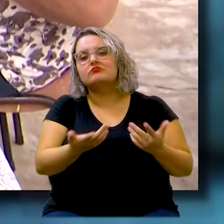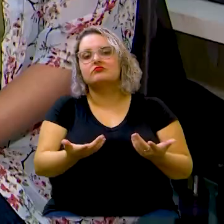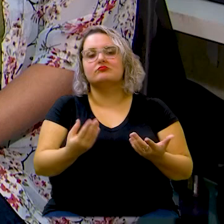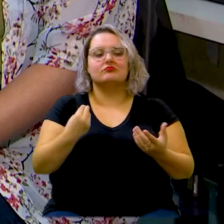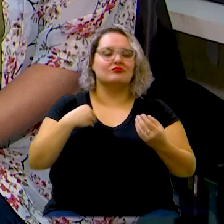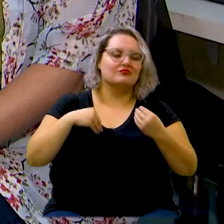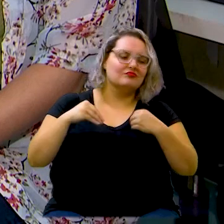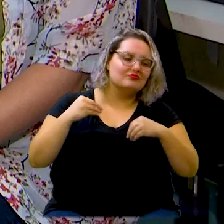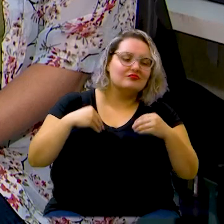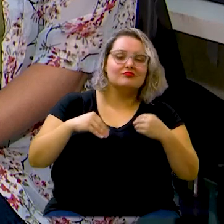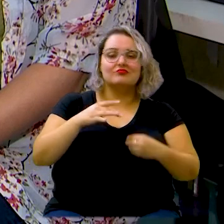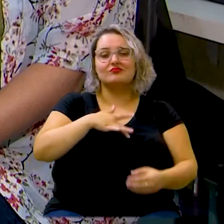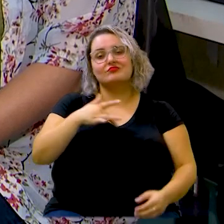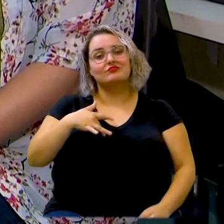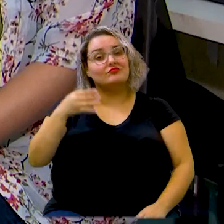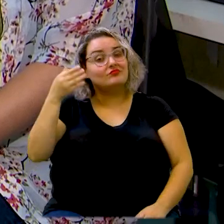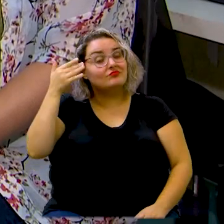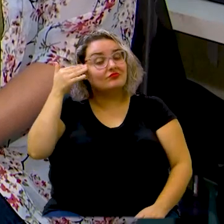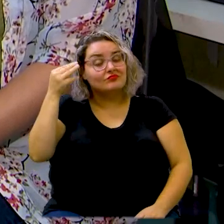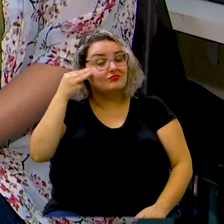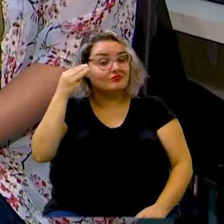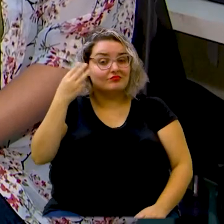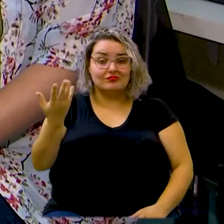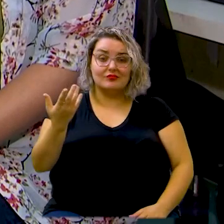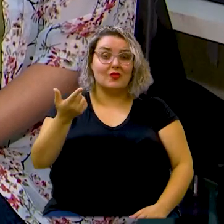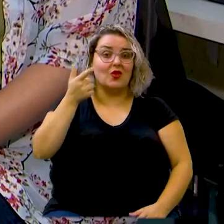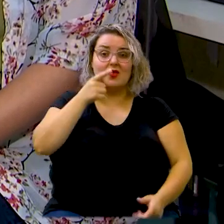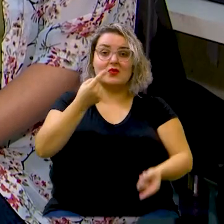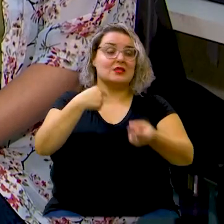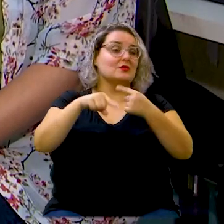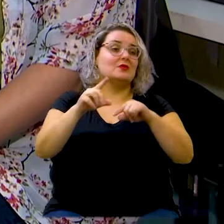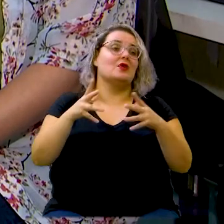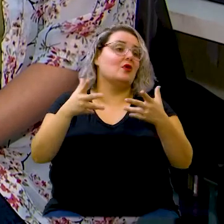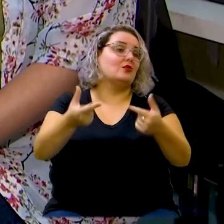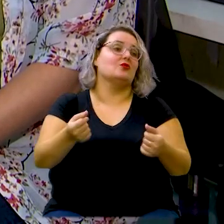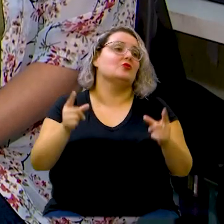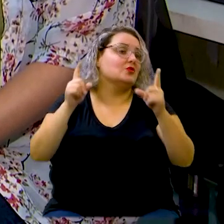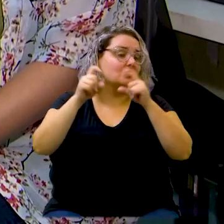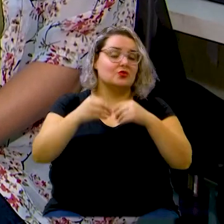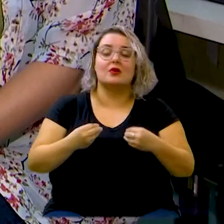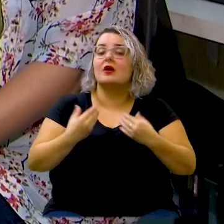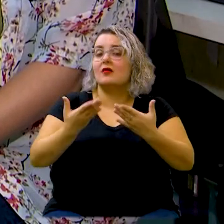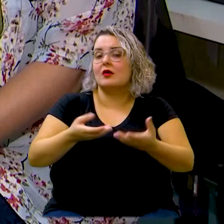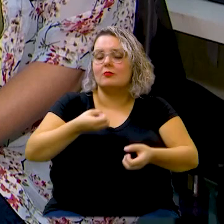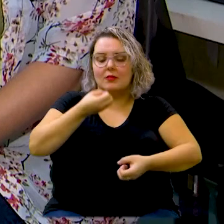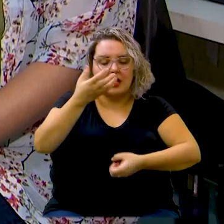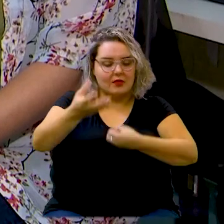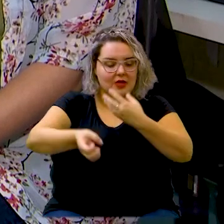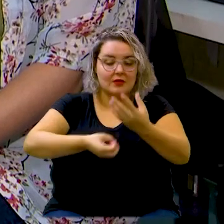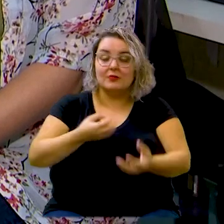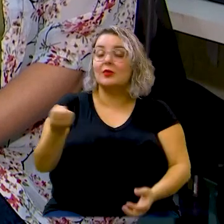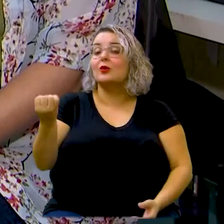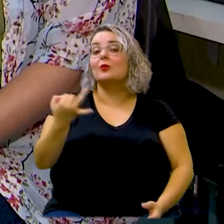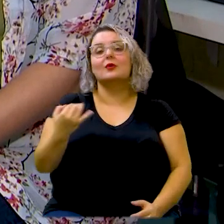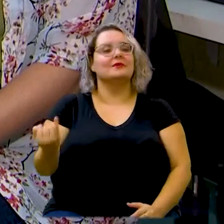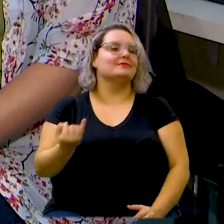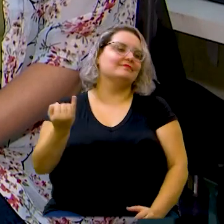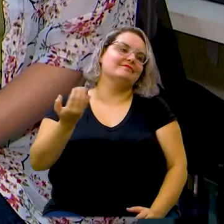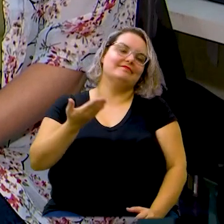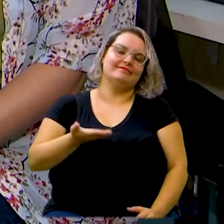de saúde mental, e de repente conseguir superar todas essas dificuldades e trazer um depoimento quanto isso foi importante para